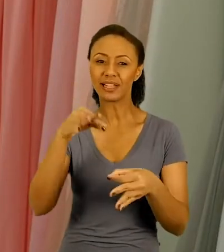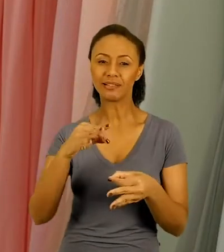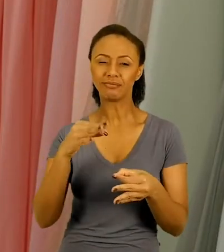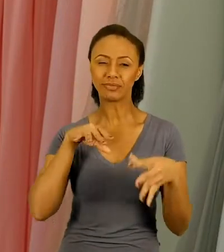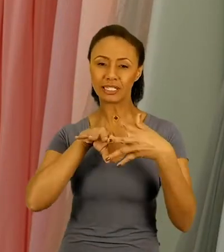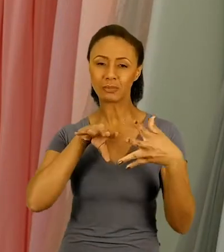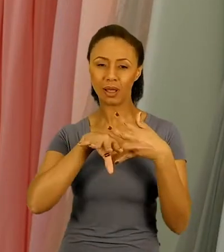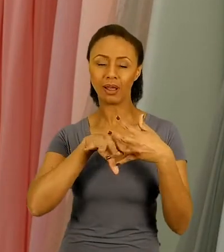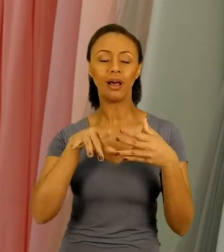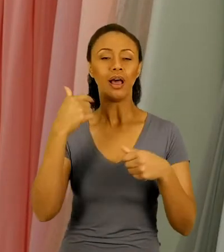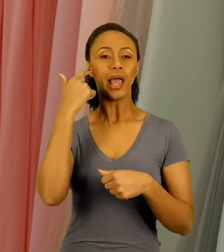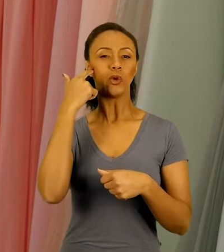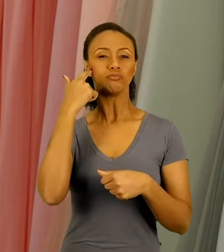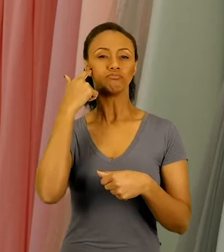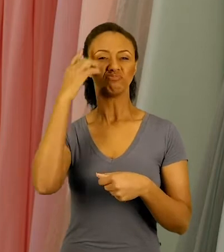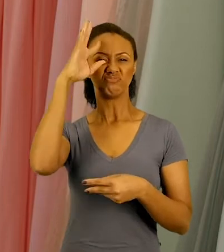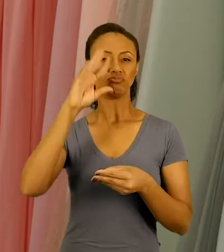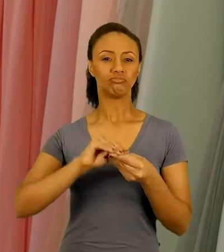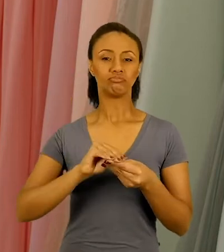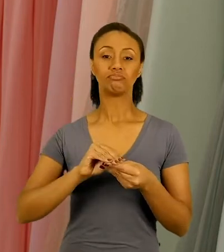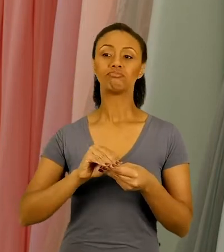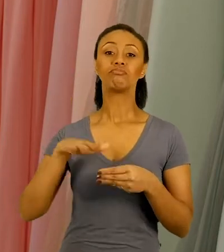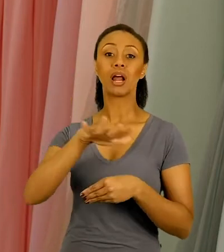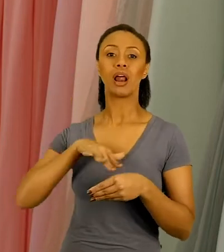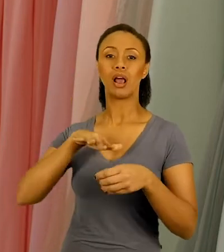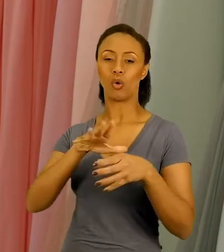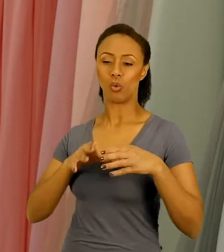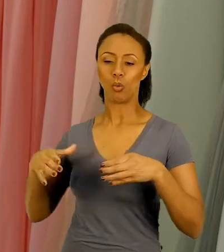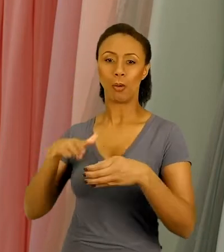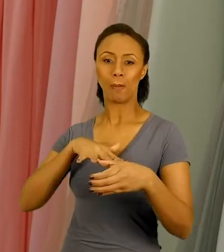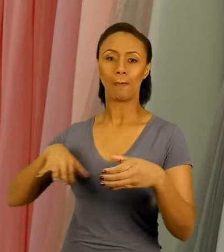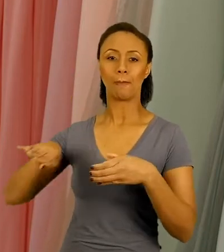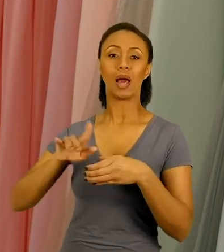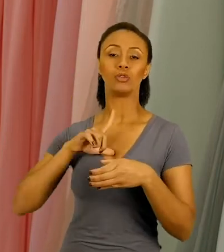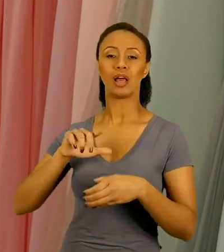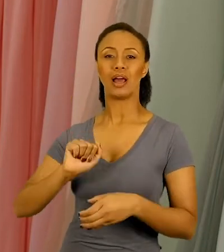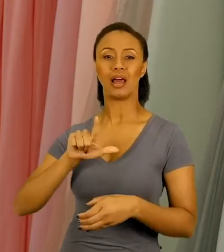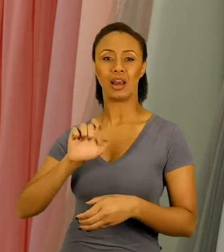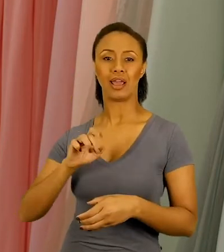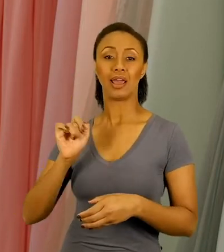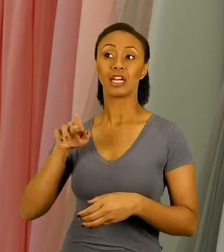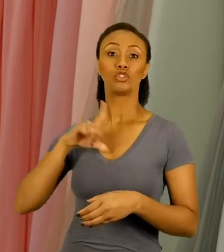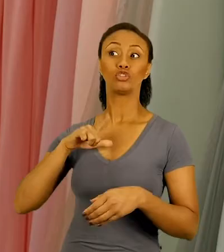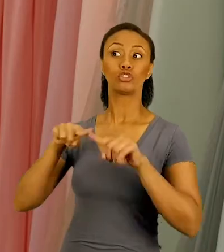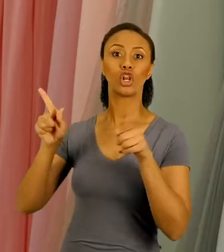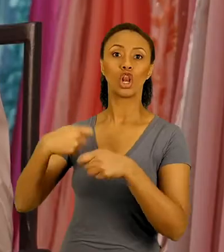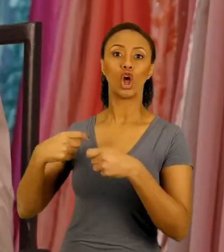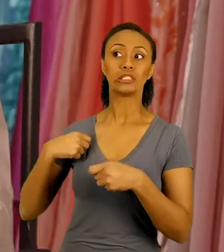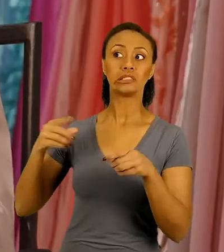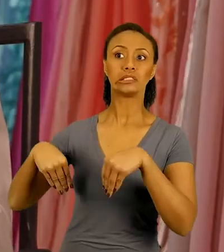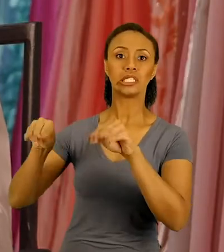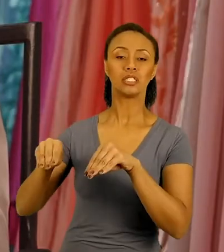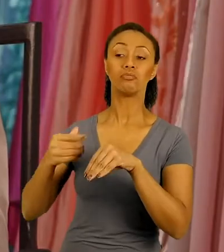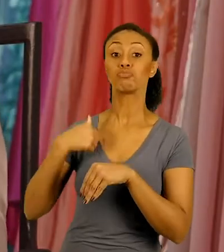vou no bairro, o bairro do Alecrim, lá tem uma loja de tecido, eu vou lá ver se eu consigo alguma coisa.